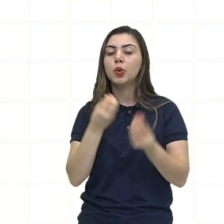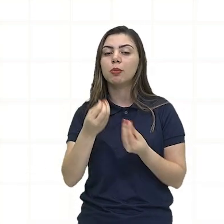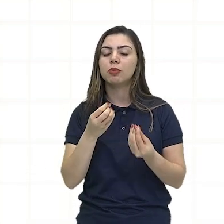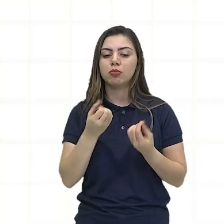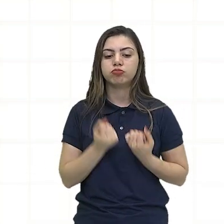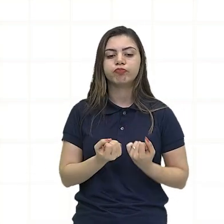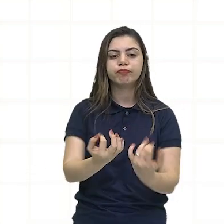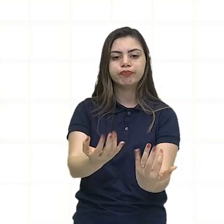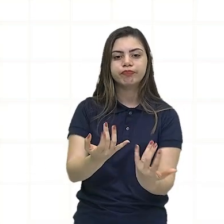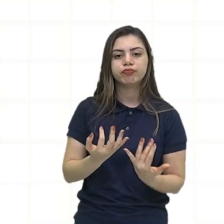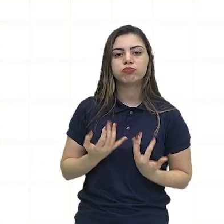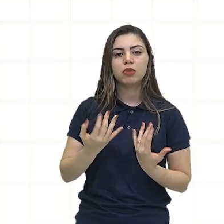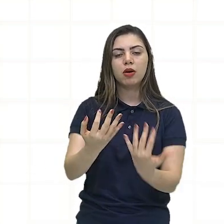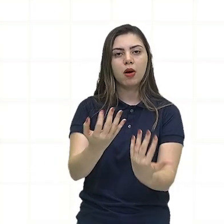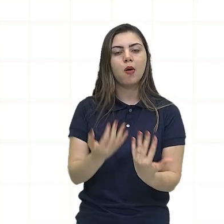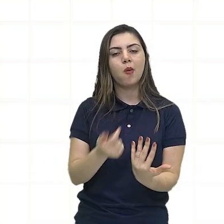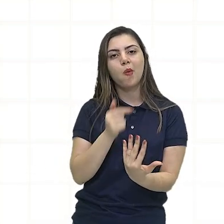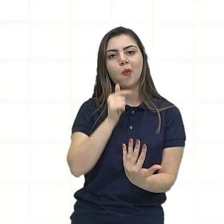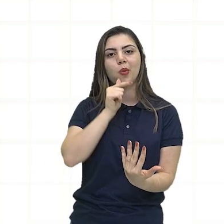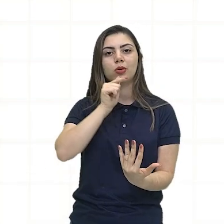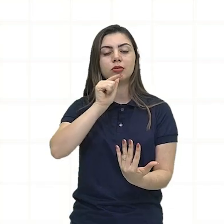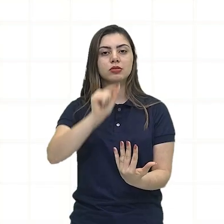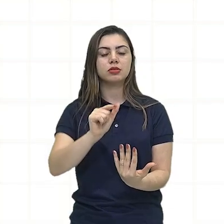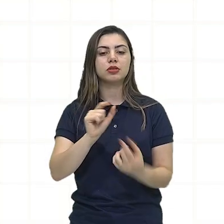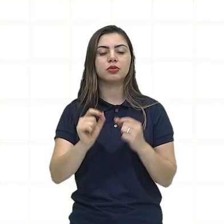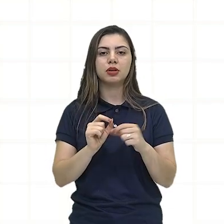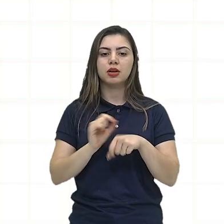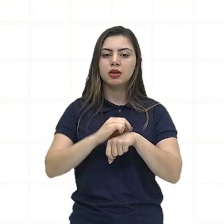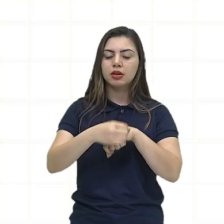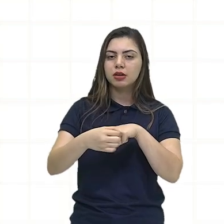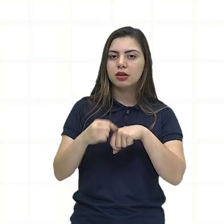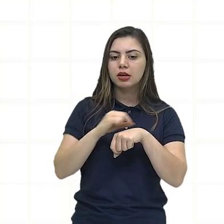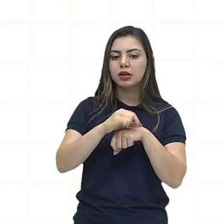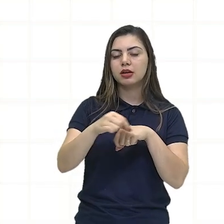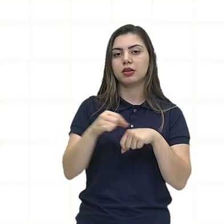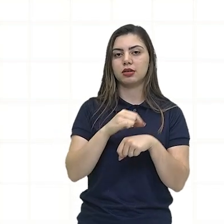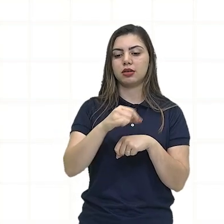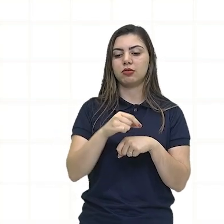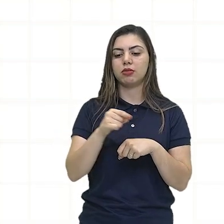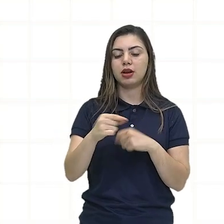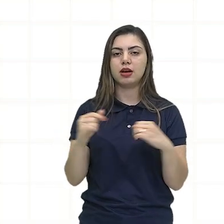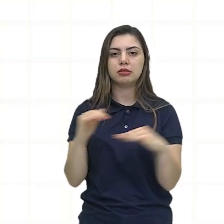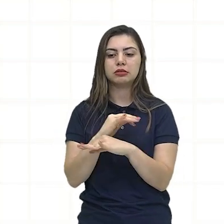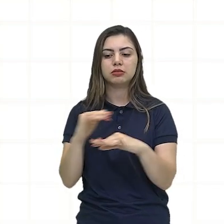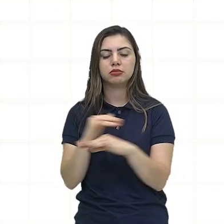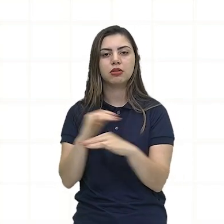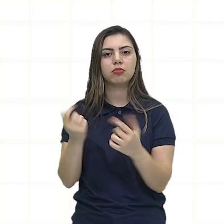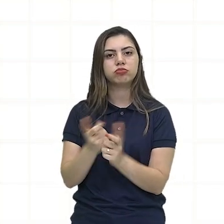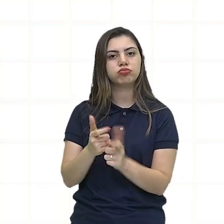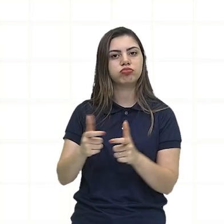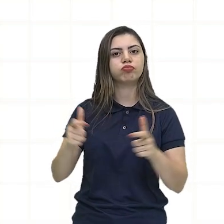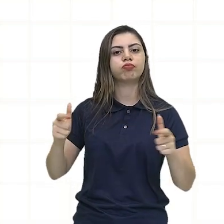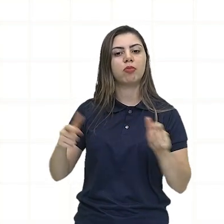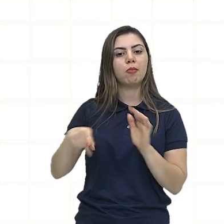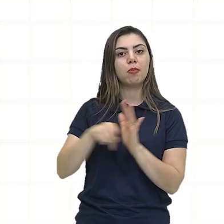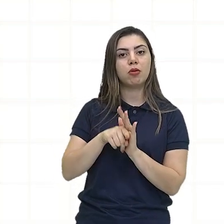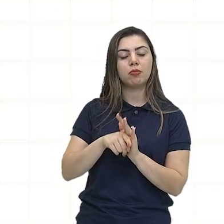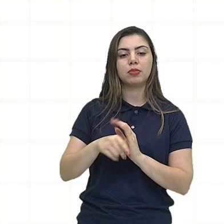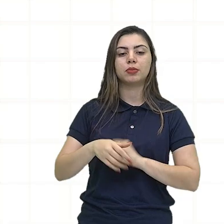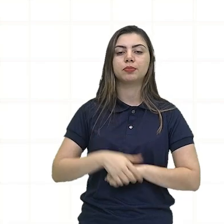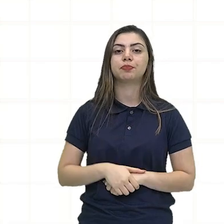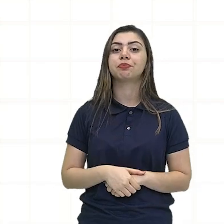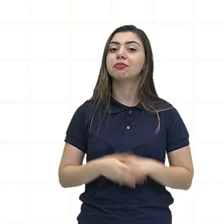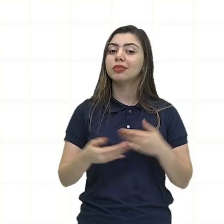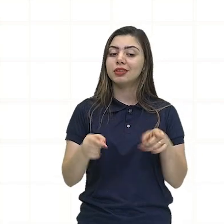irrigação permitiu a produção, né, de grãos e desenvolvimento das primeiras civilizações urbanas da Índia. E